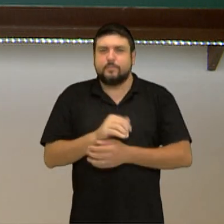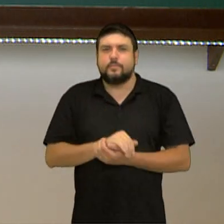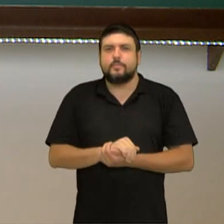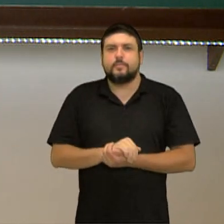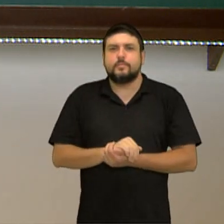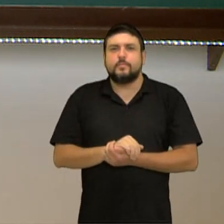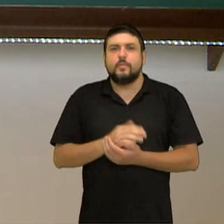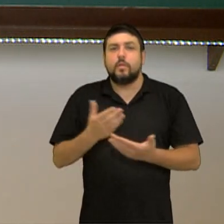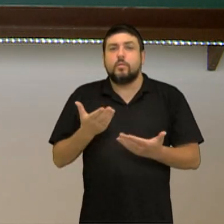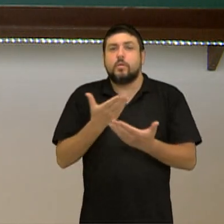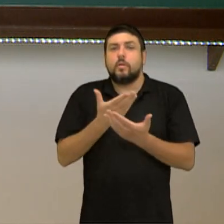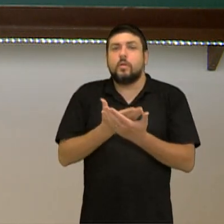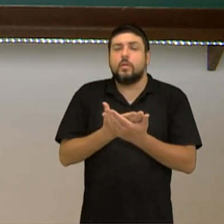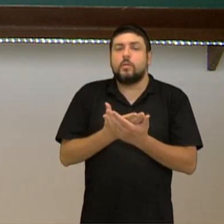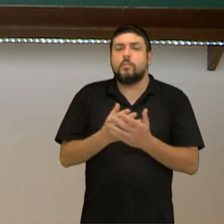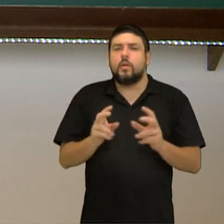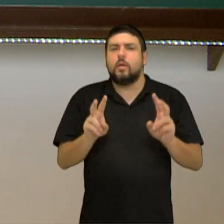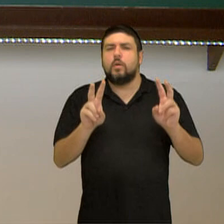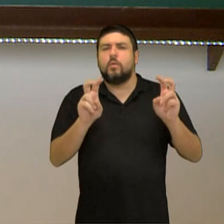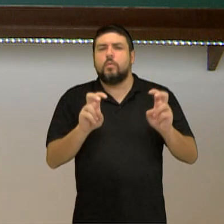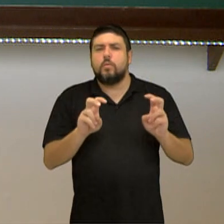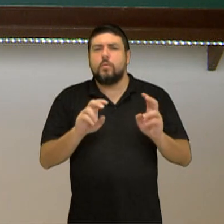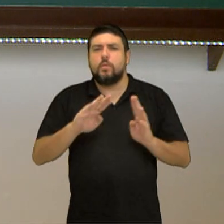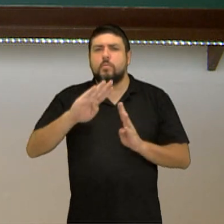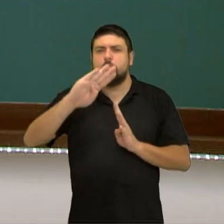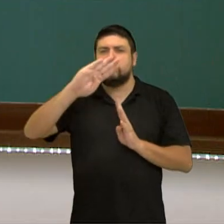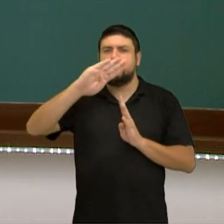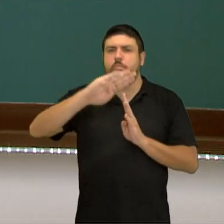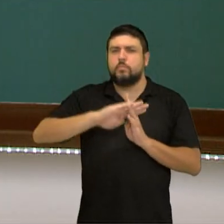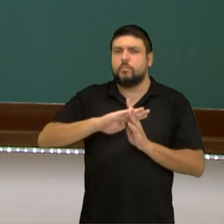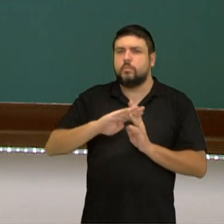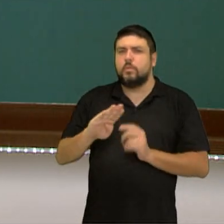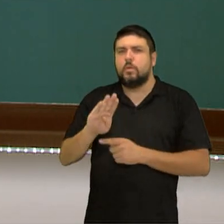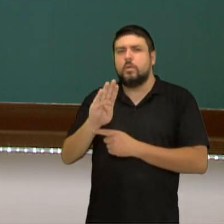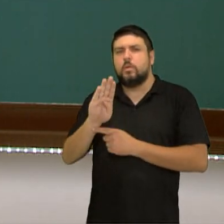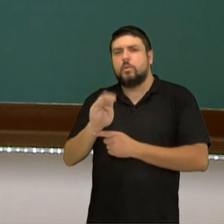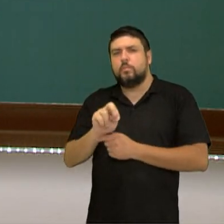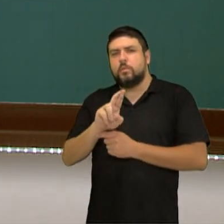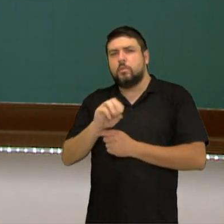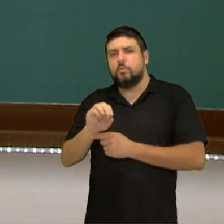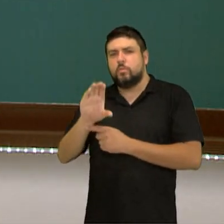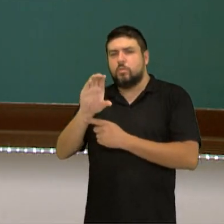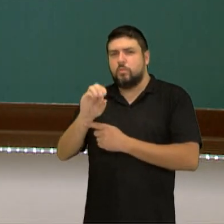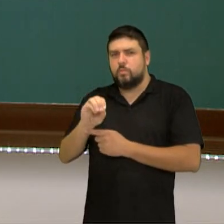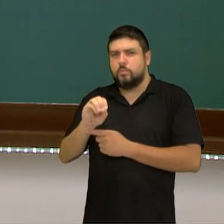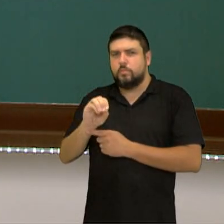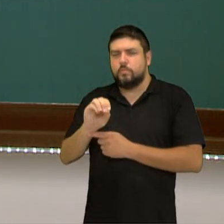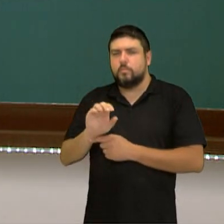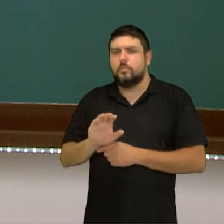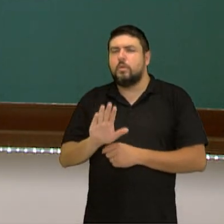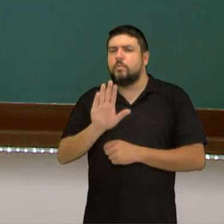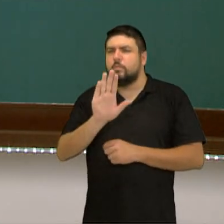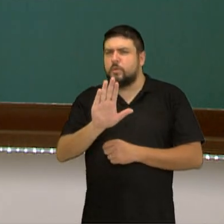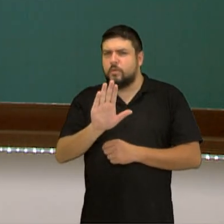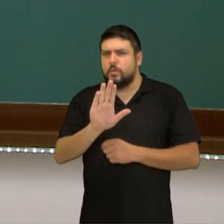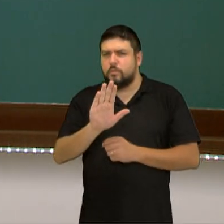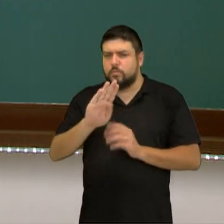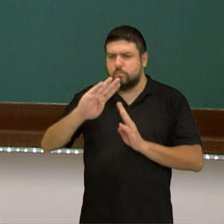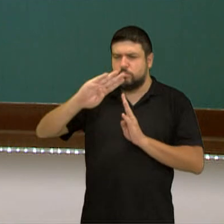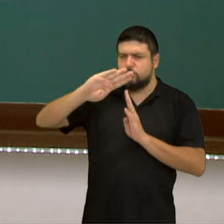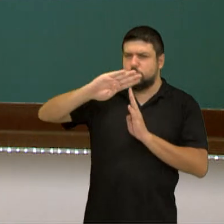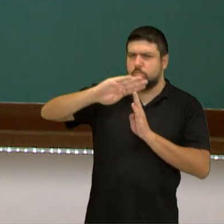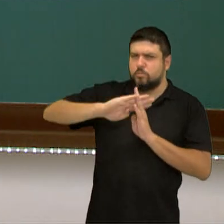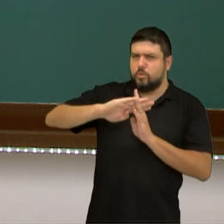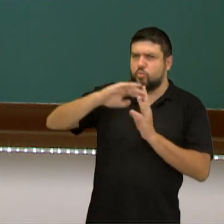sobre barroco, mas não é qualquer barroco, não. Nós estamos aqui, descendo e trazendo